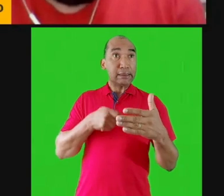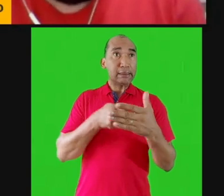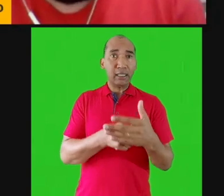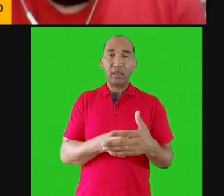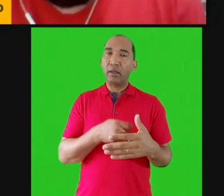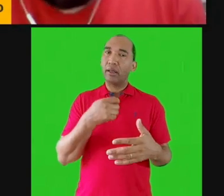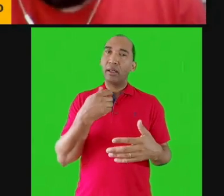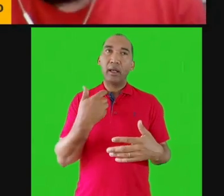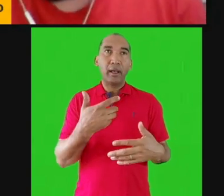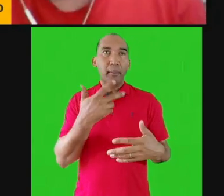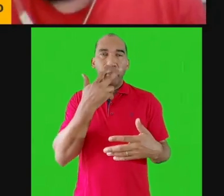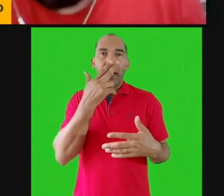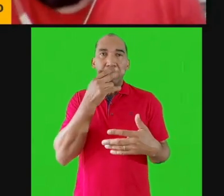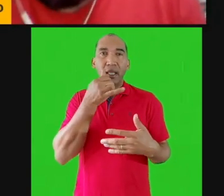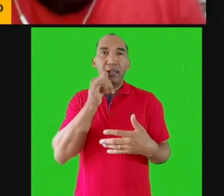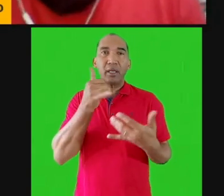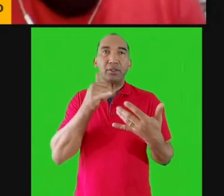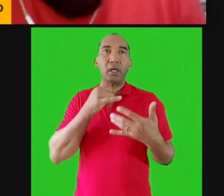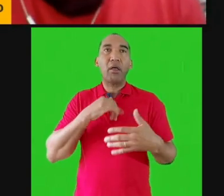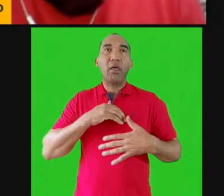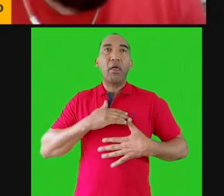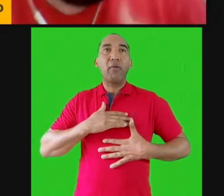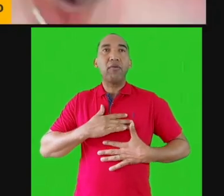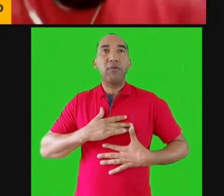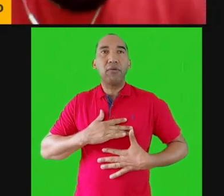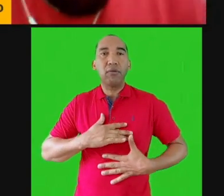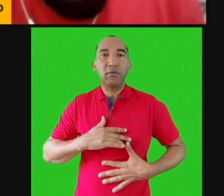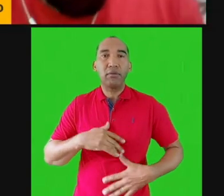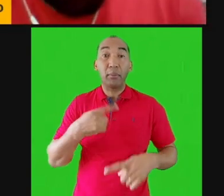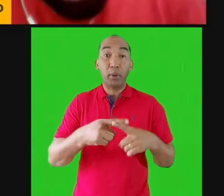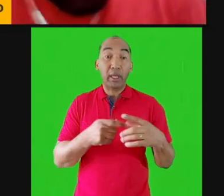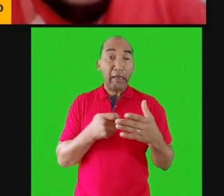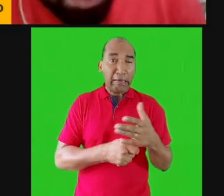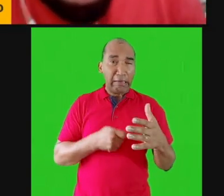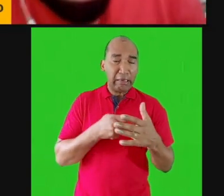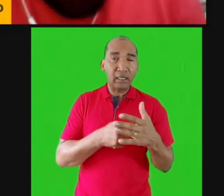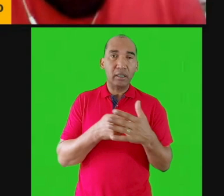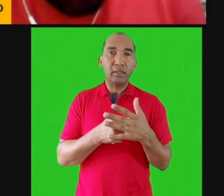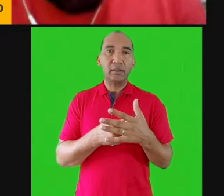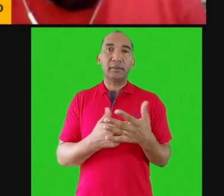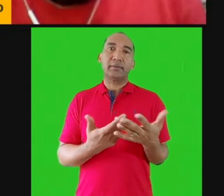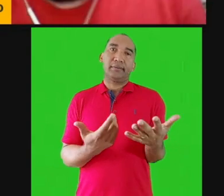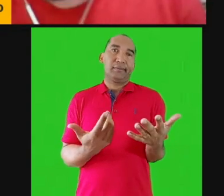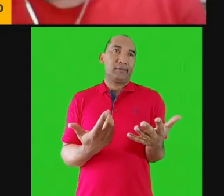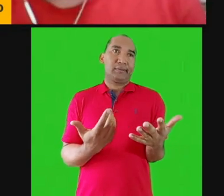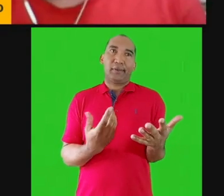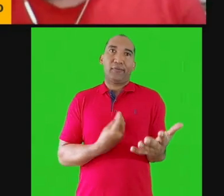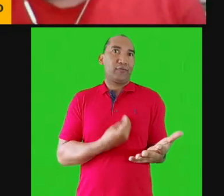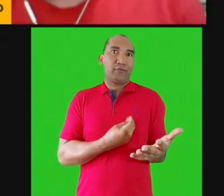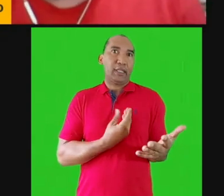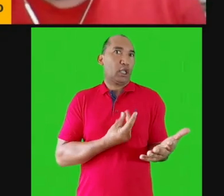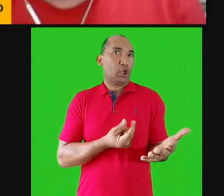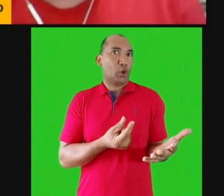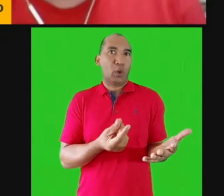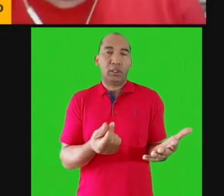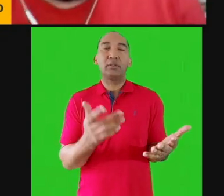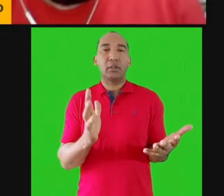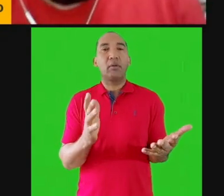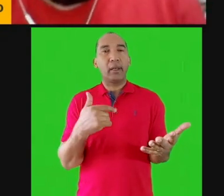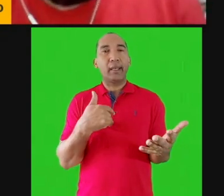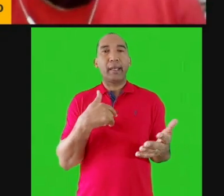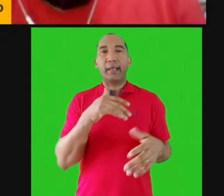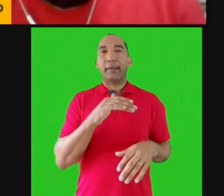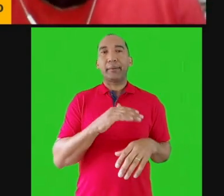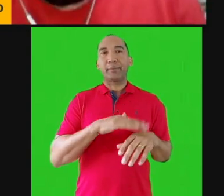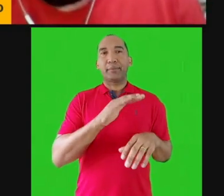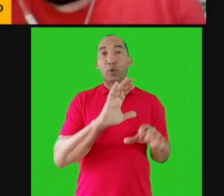alguma coisa, tu já não tem mais energia para fazer, porque tu teve que brigar com a vida toda para ser você. Então, eu acho que o mais massa